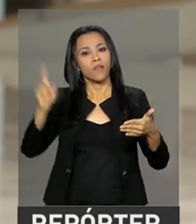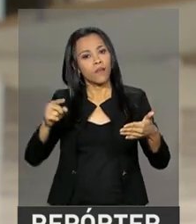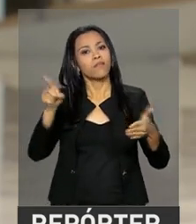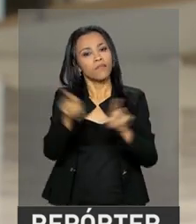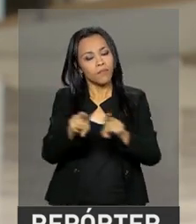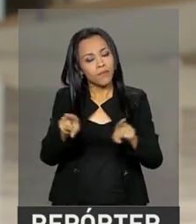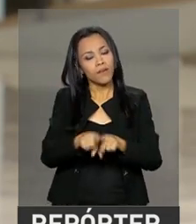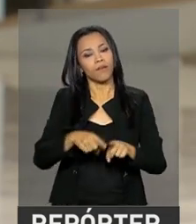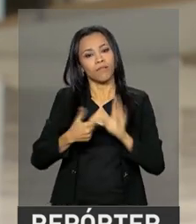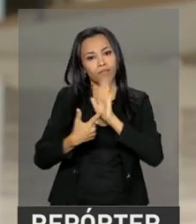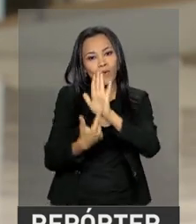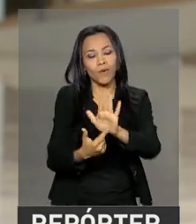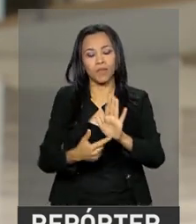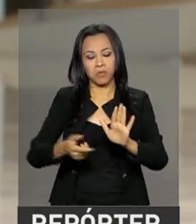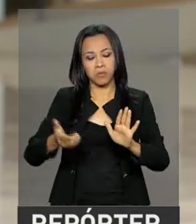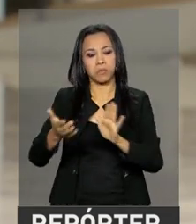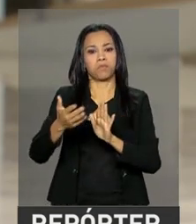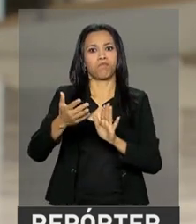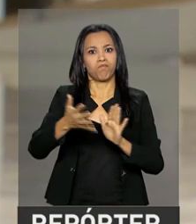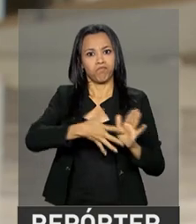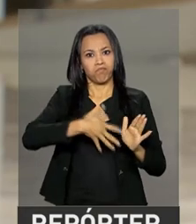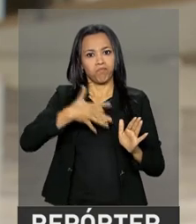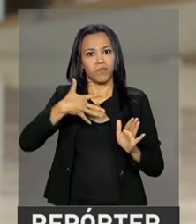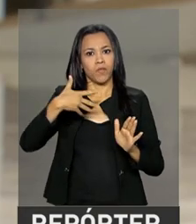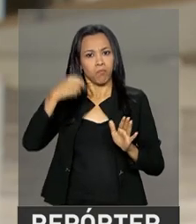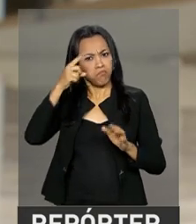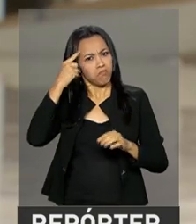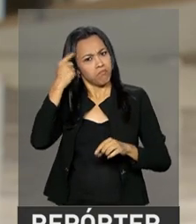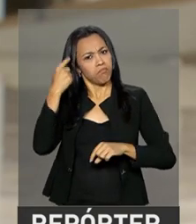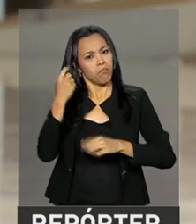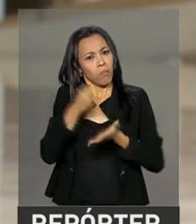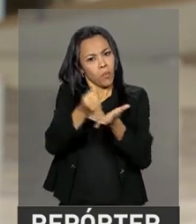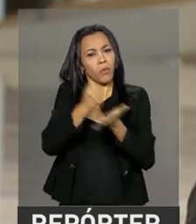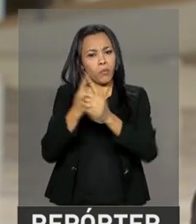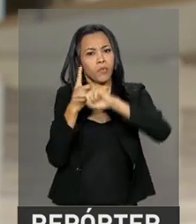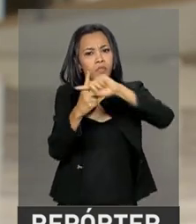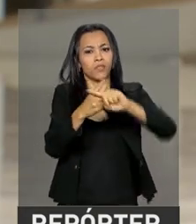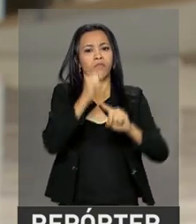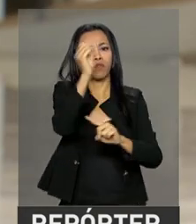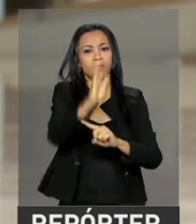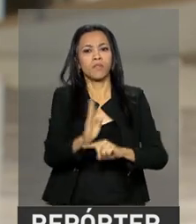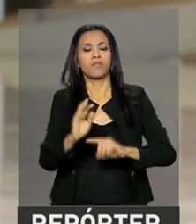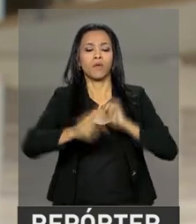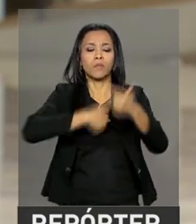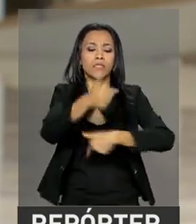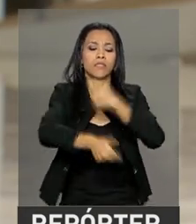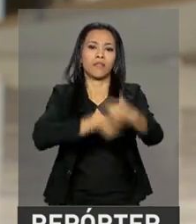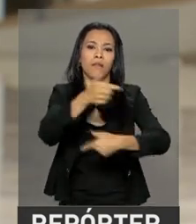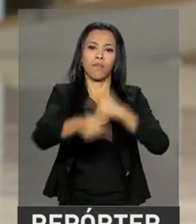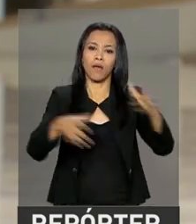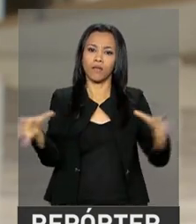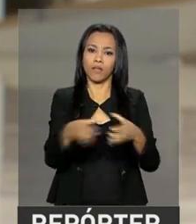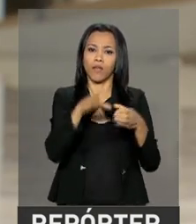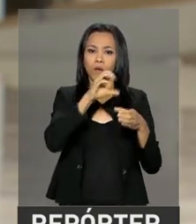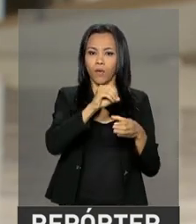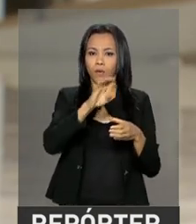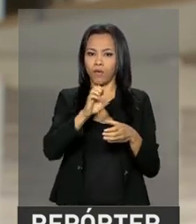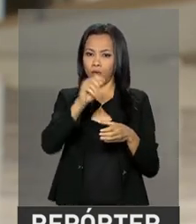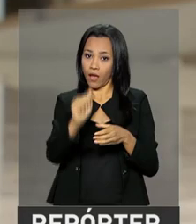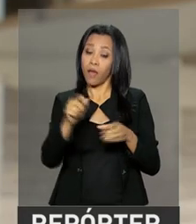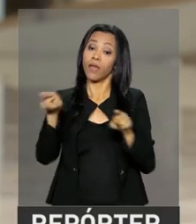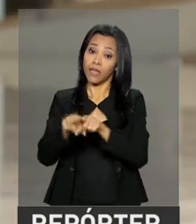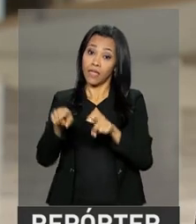reconhecimento internacional da contribuição positiva do Brasil para os trabalhos da OEA e da Comissão